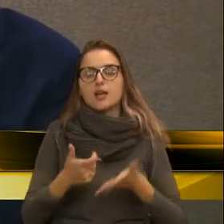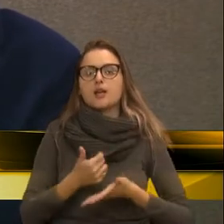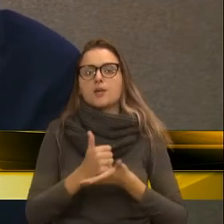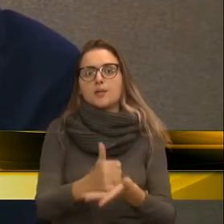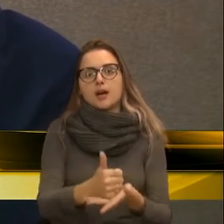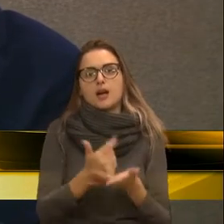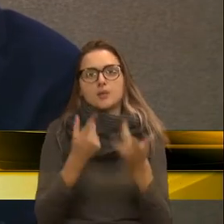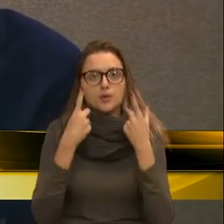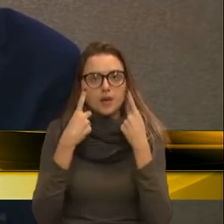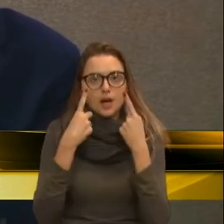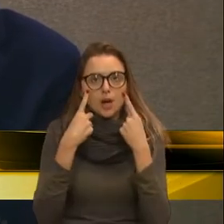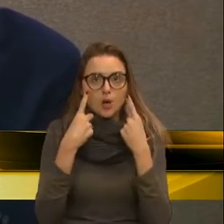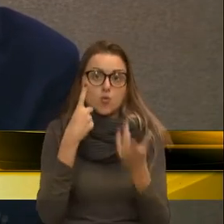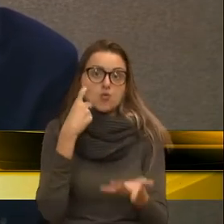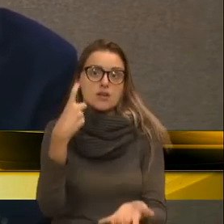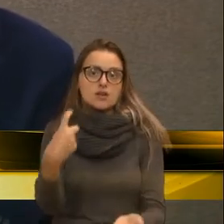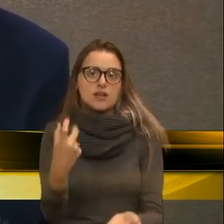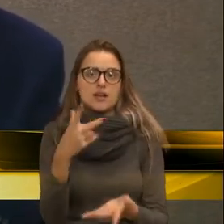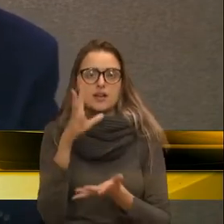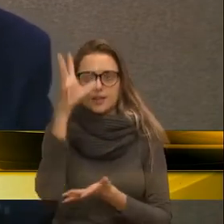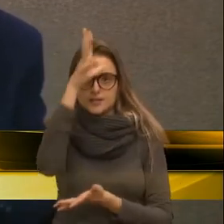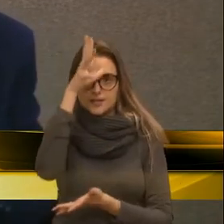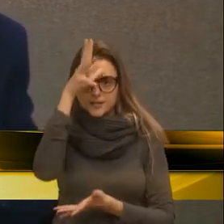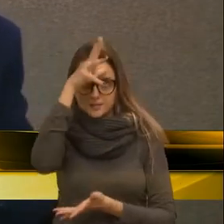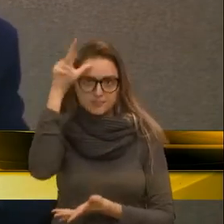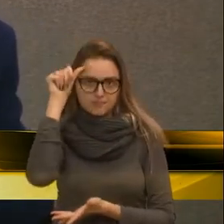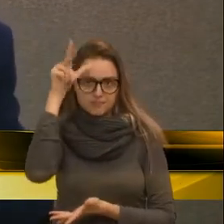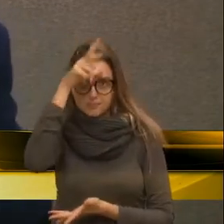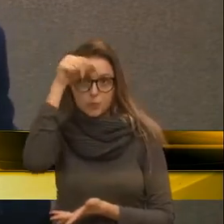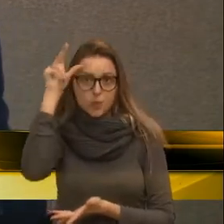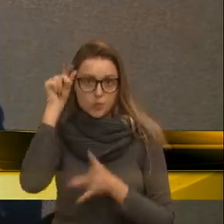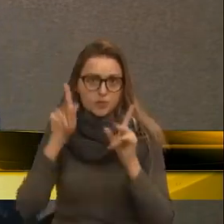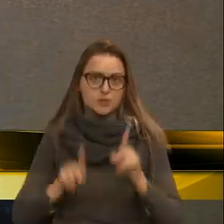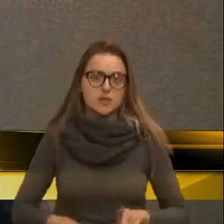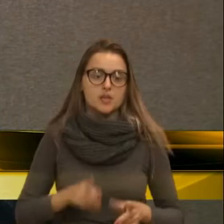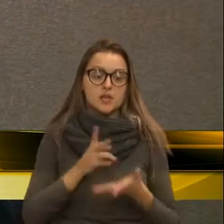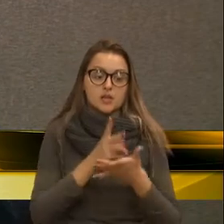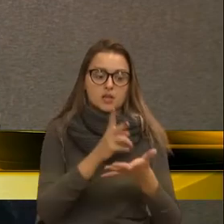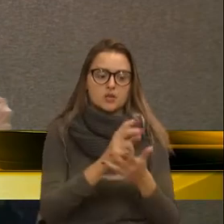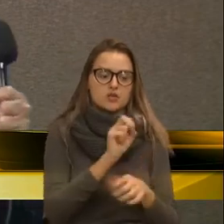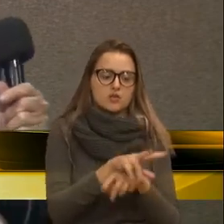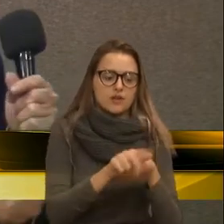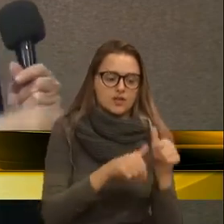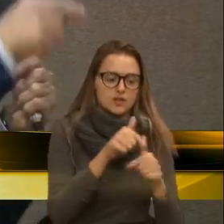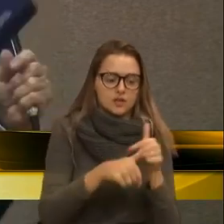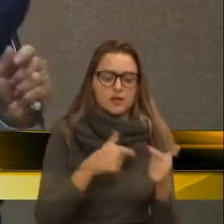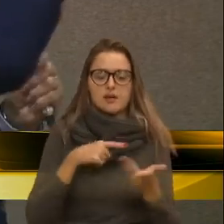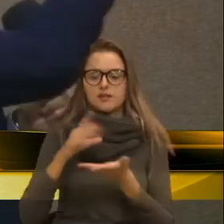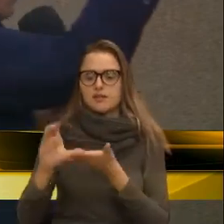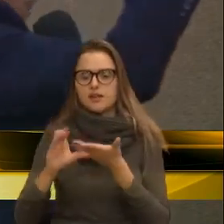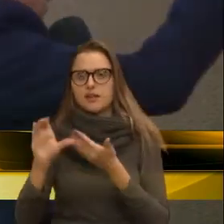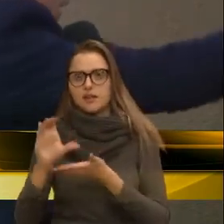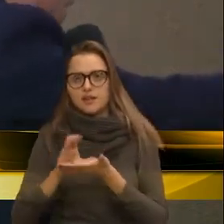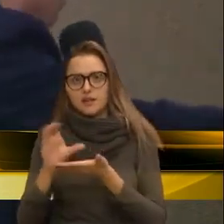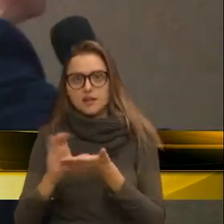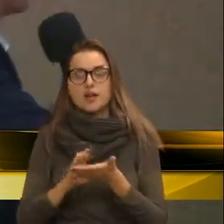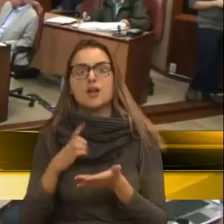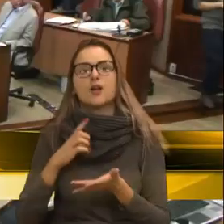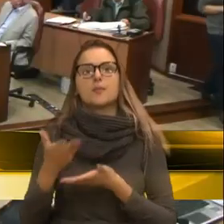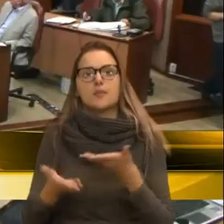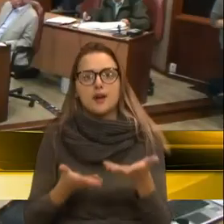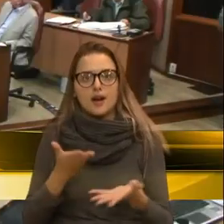interesse público. Ao bem do interesse público, que a gente possa preservar os empregos, a arrecadação, para ter dinheiro para atender